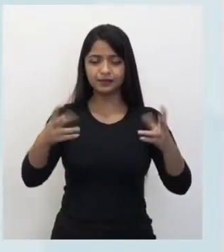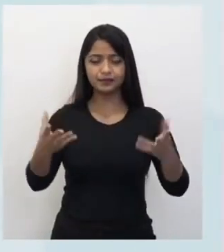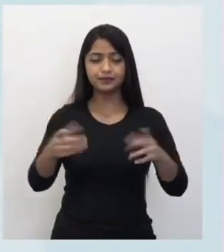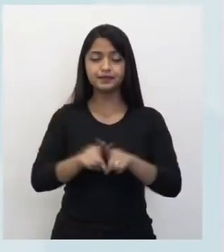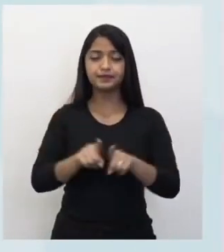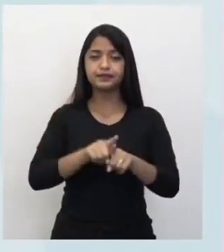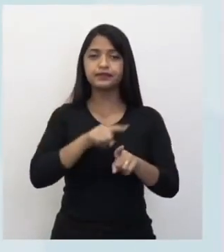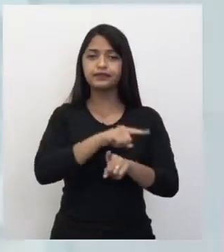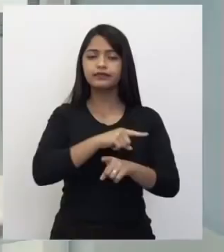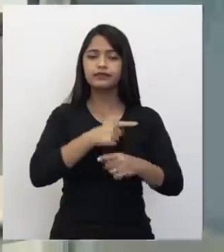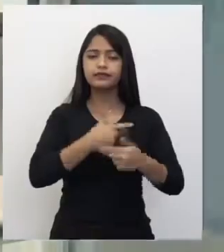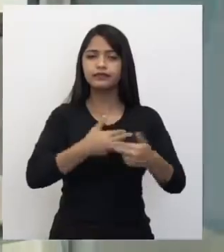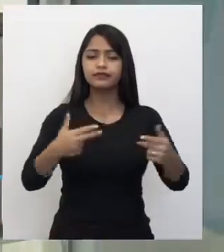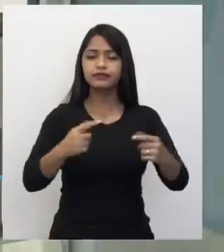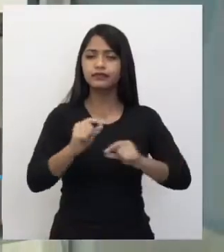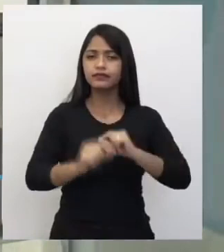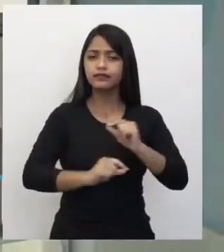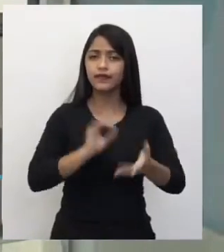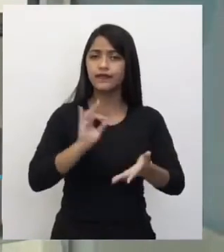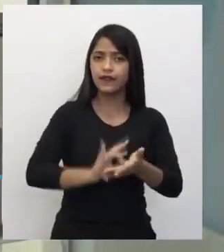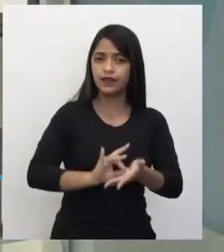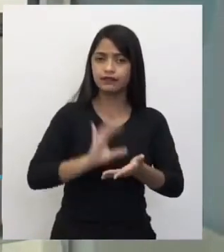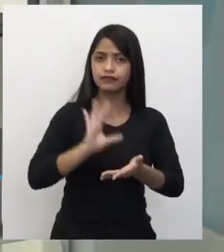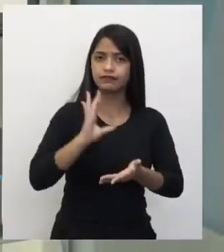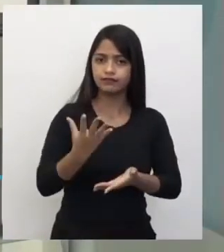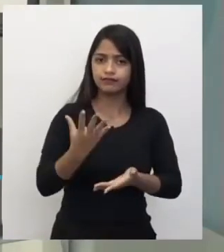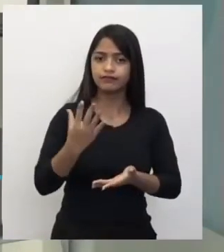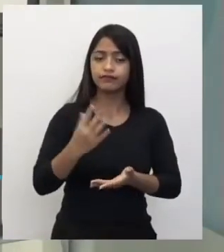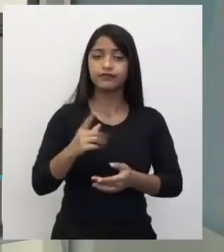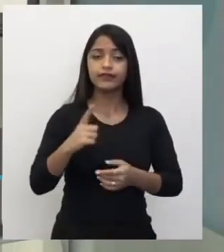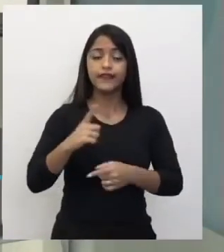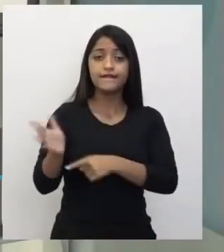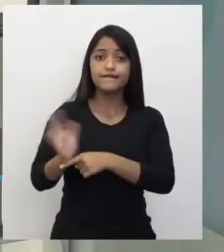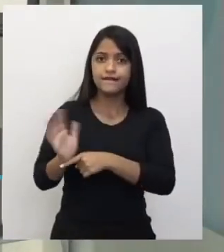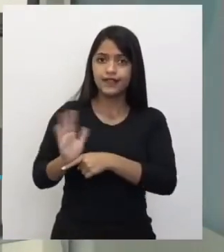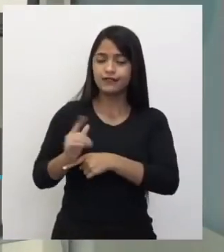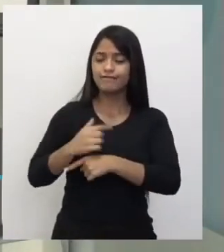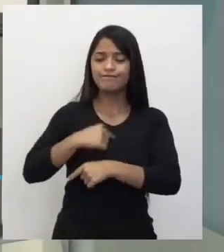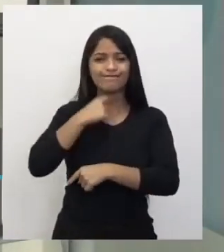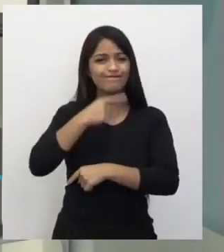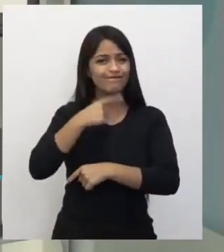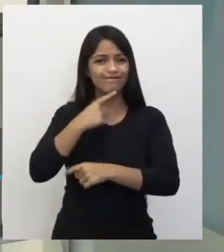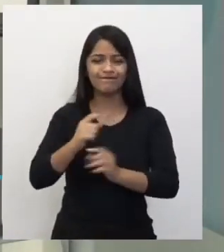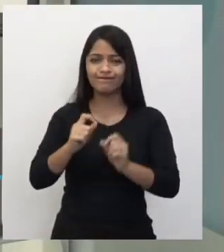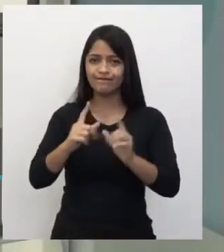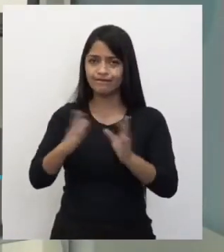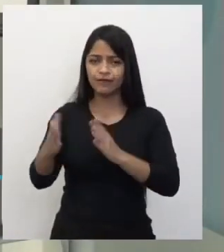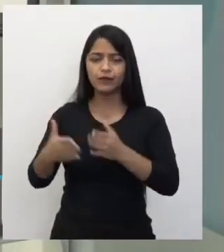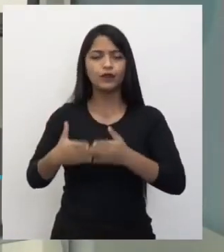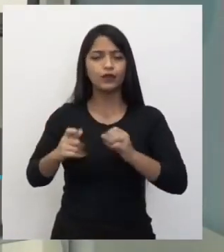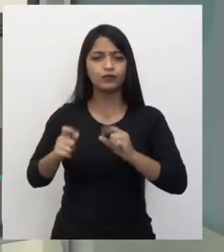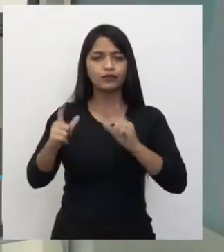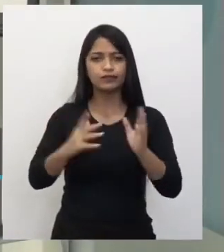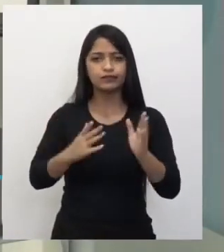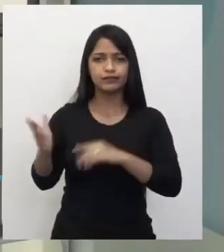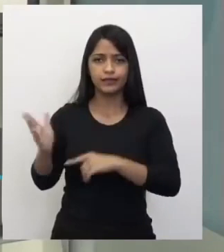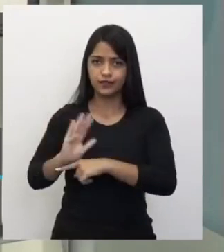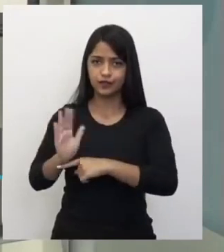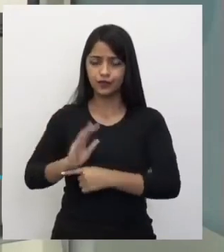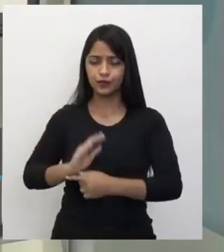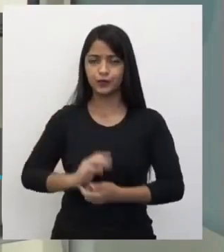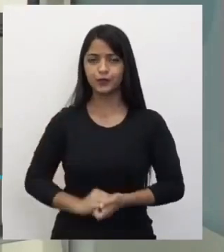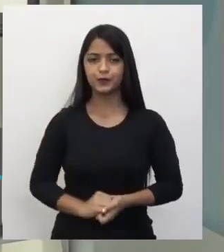fatos reais, atuais, cotidianos. Por que eu tô correndo? Tem um videozinho que não vou conseguir passar ele todo. Solta ele pra mim aí, Li, por favor.